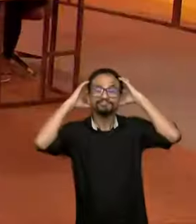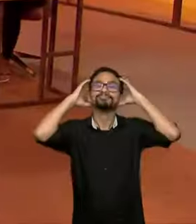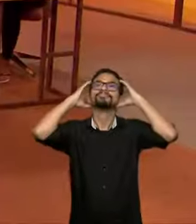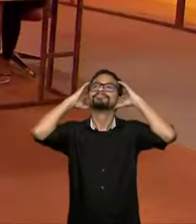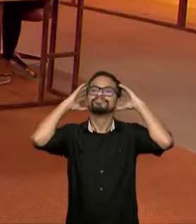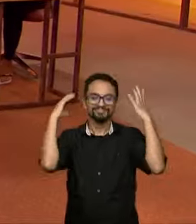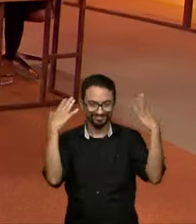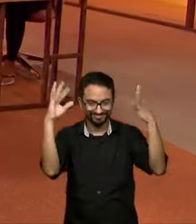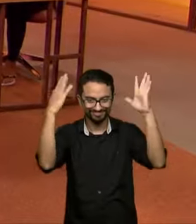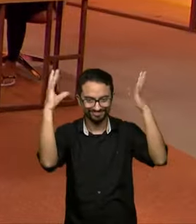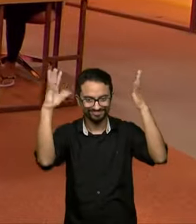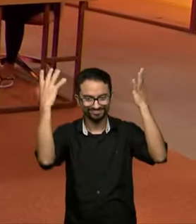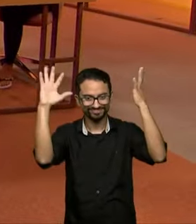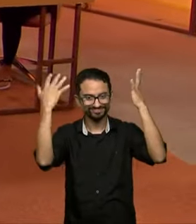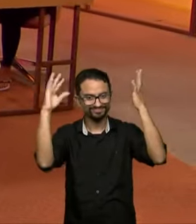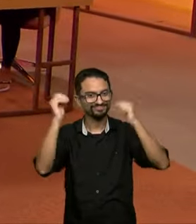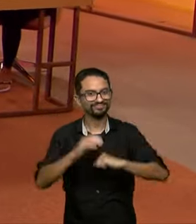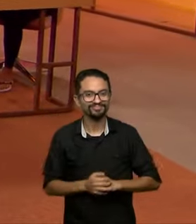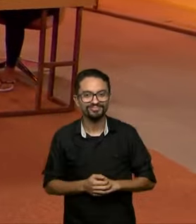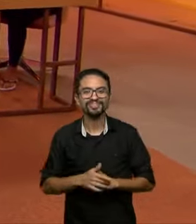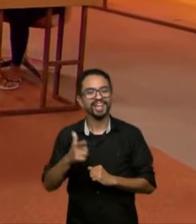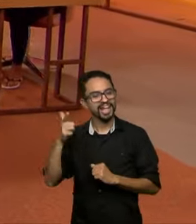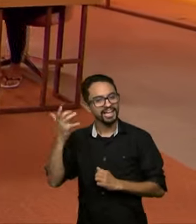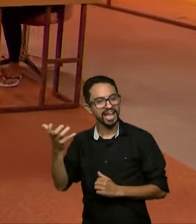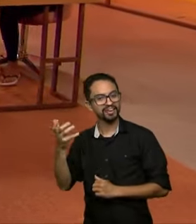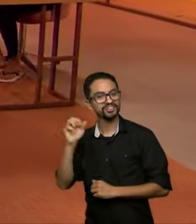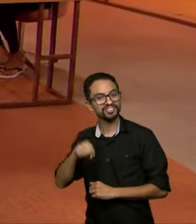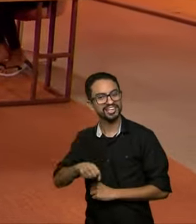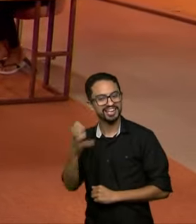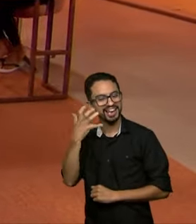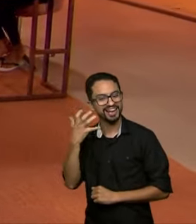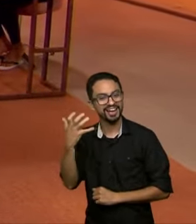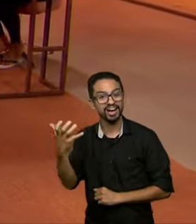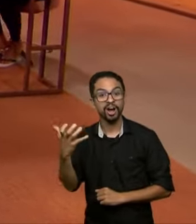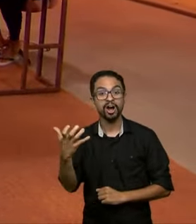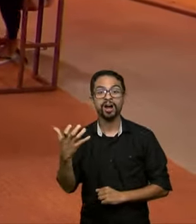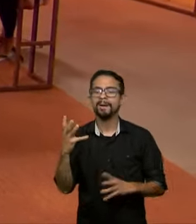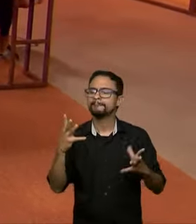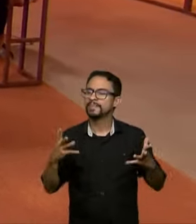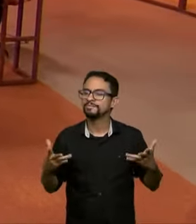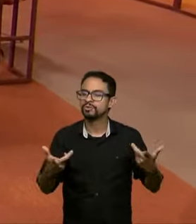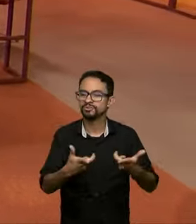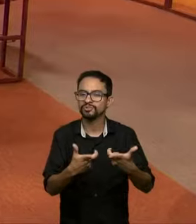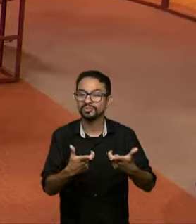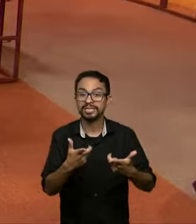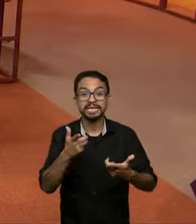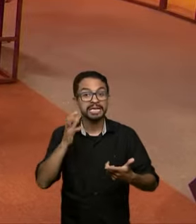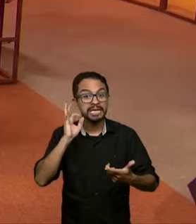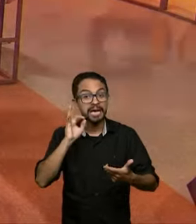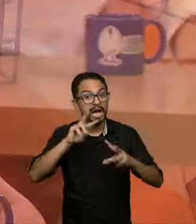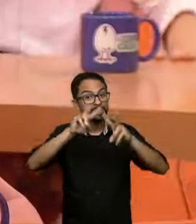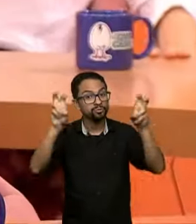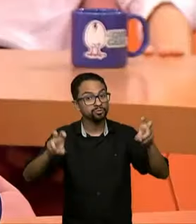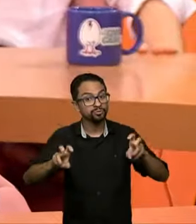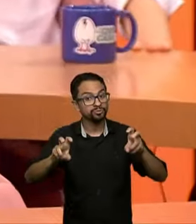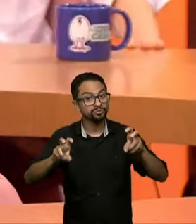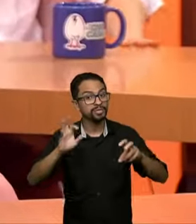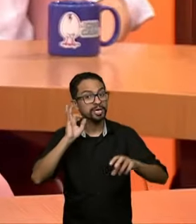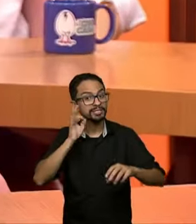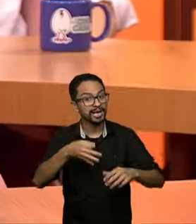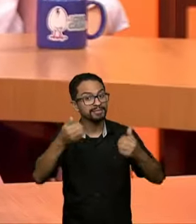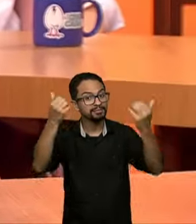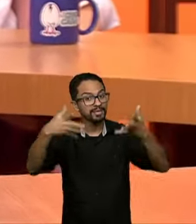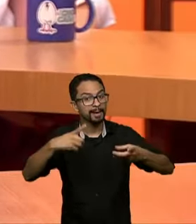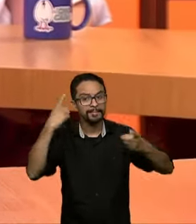Ah, eu vou fazer assim mesmo, vou fazer mesmo assim pra se apaixonar. Gente, que maravilhoso. Já já a gente vai falar de um assunto que tá